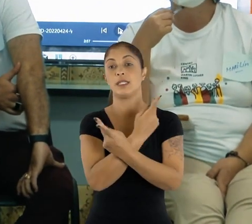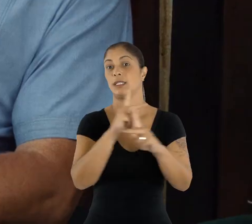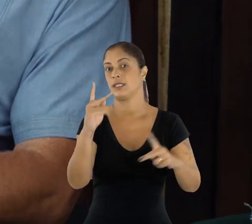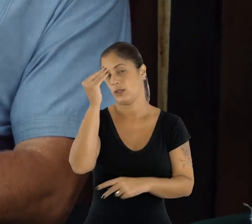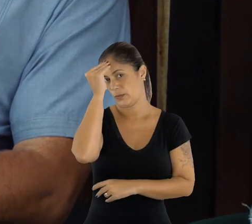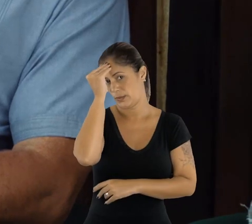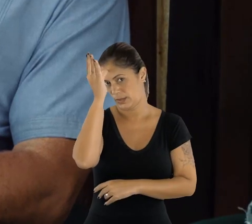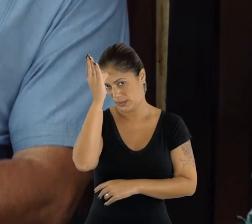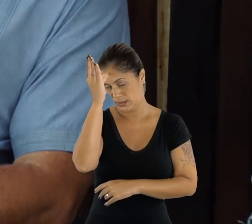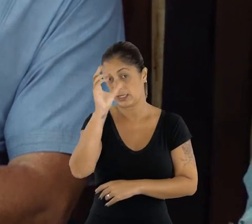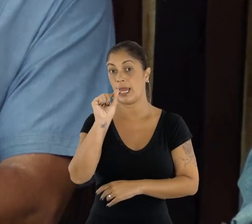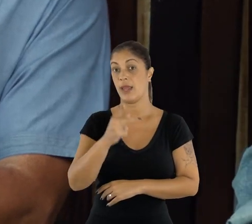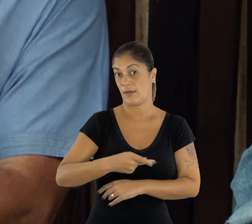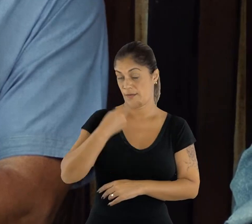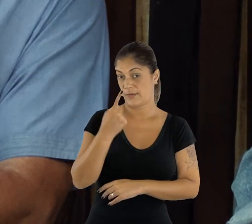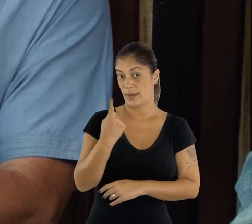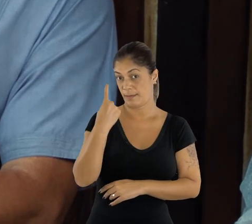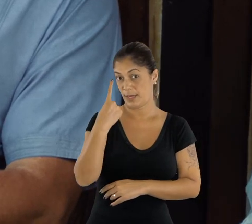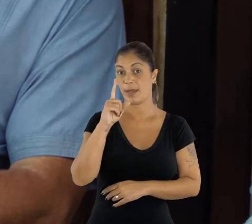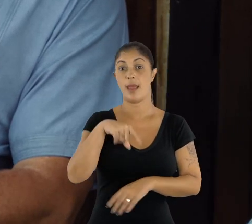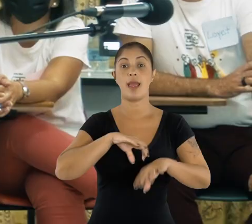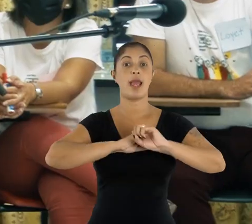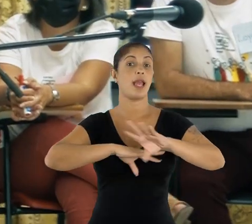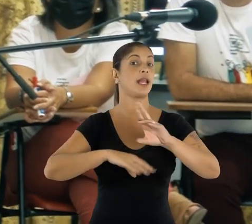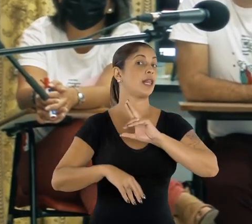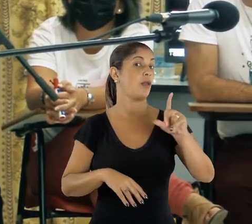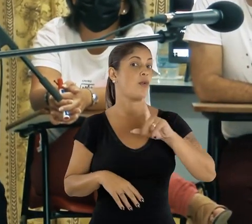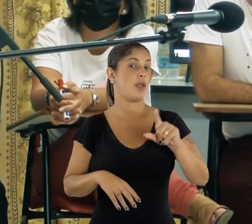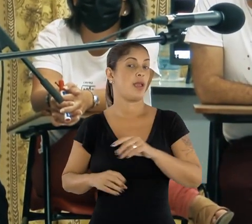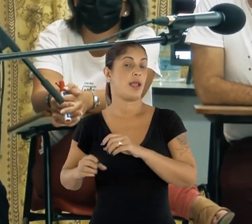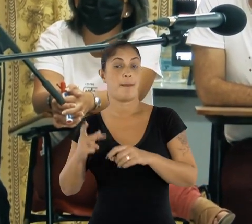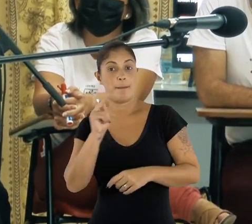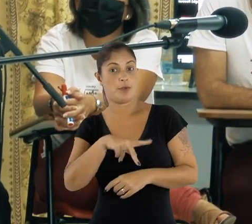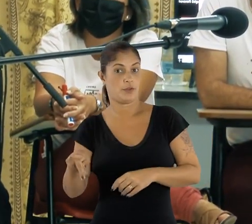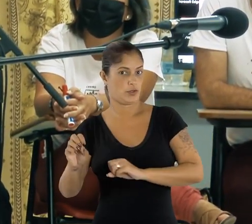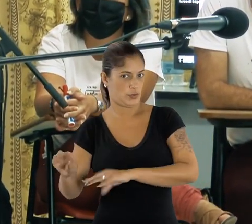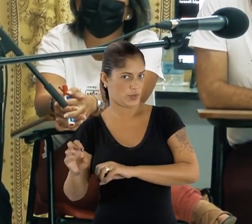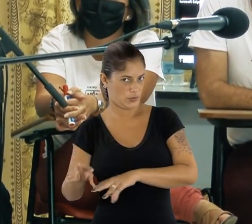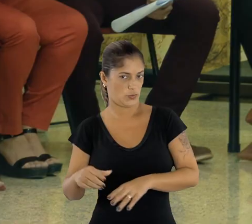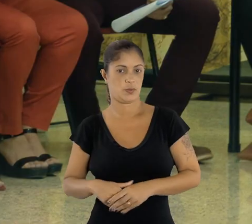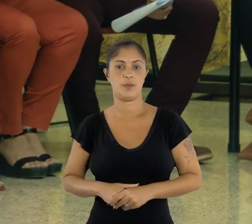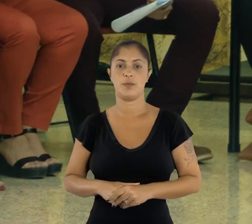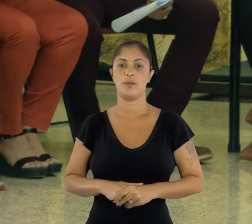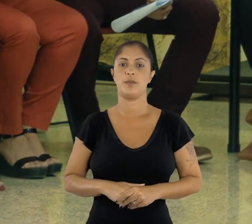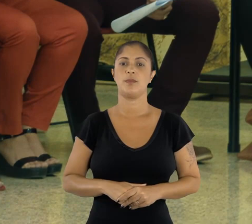expressar su conhecimento. Quem habla primeiro são os educandos e não os